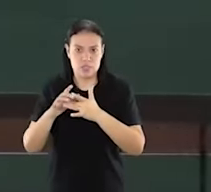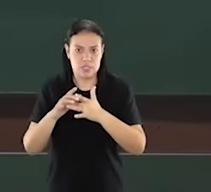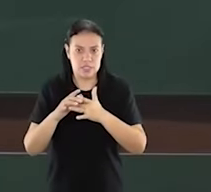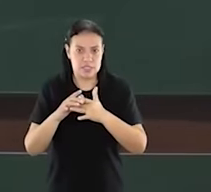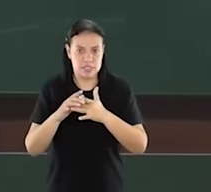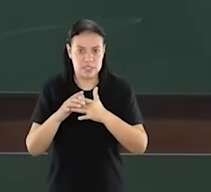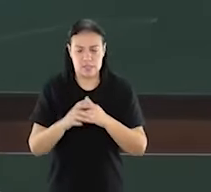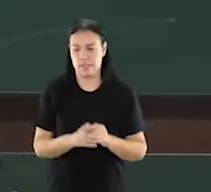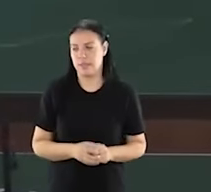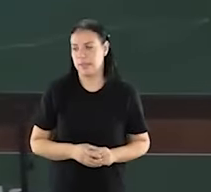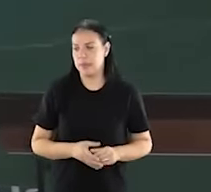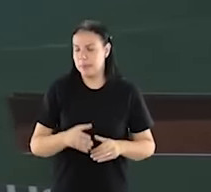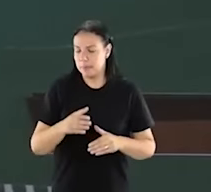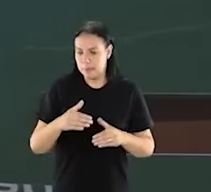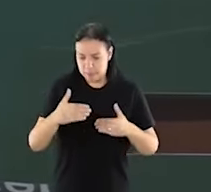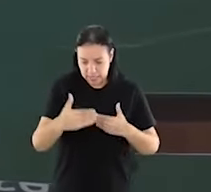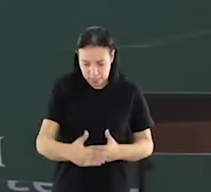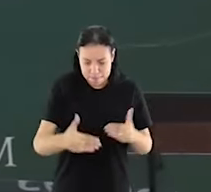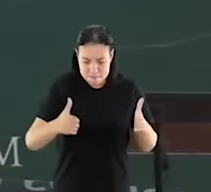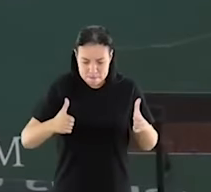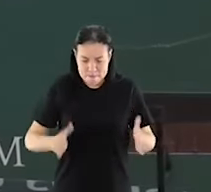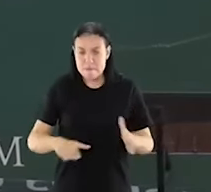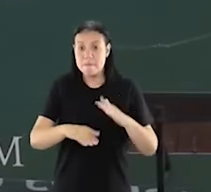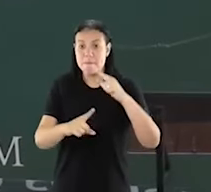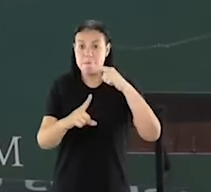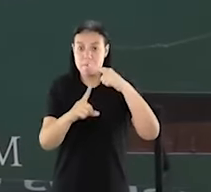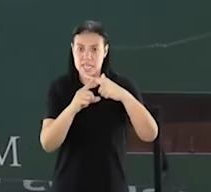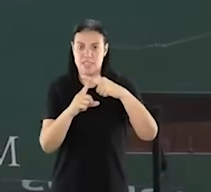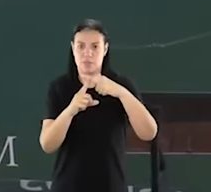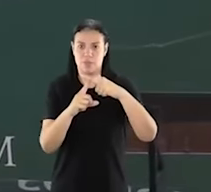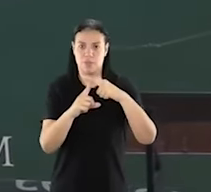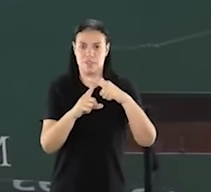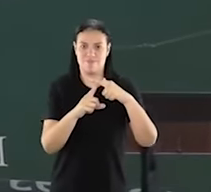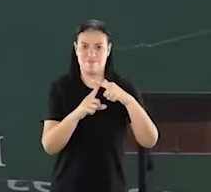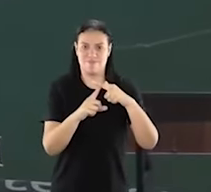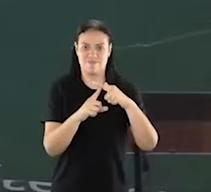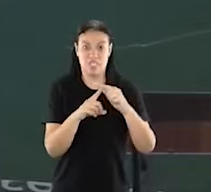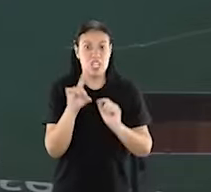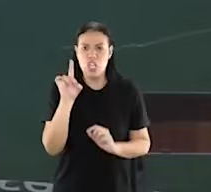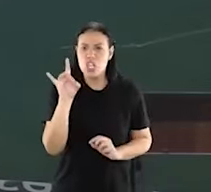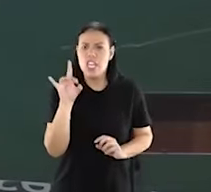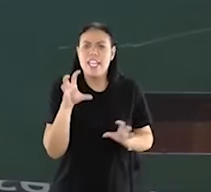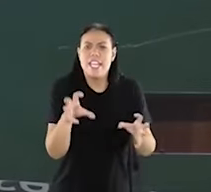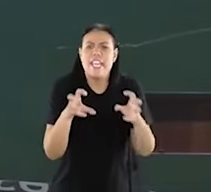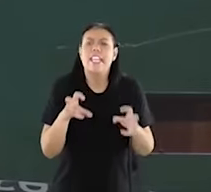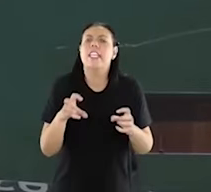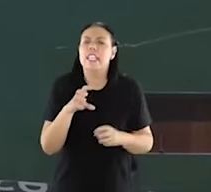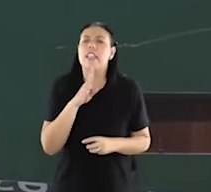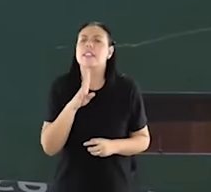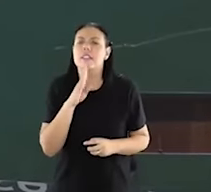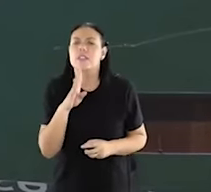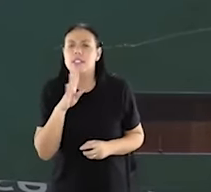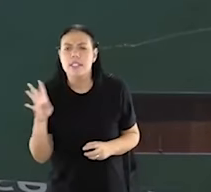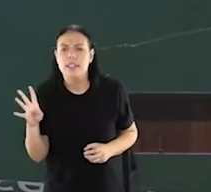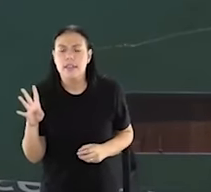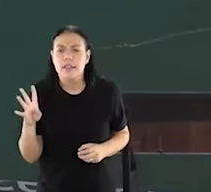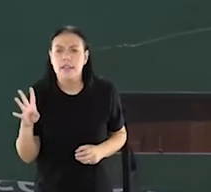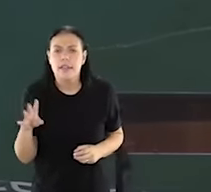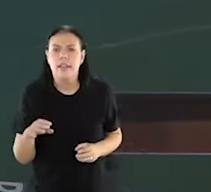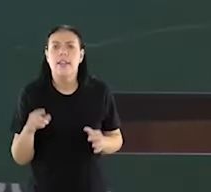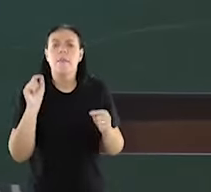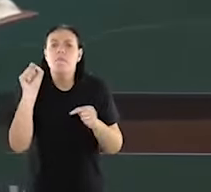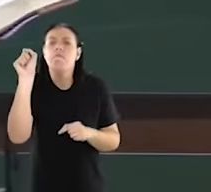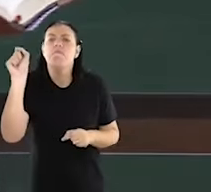morrer? Os discípulos sabiam. Essa família de Betânia sabia.